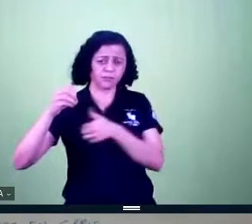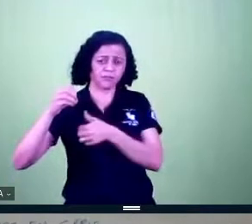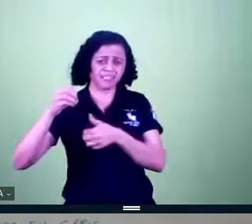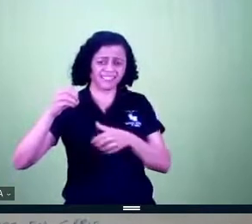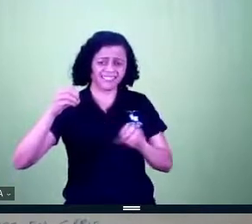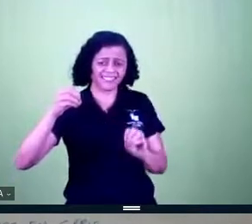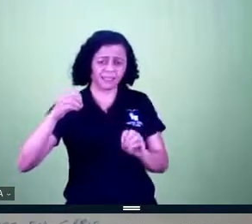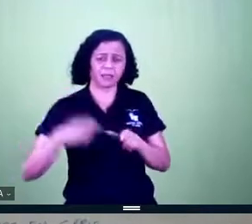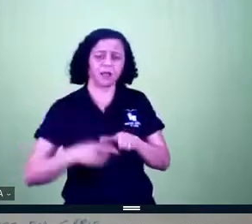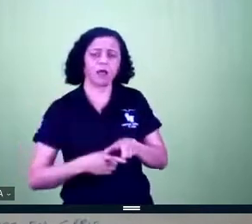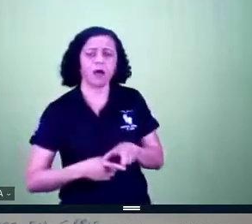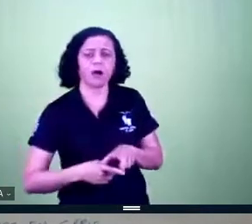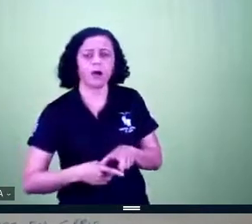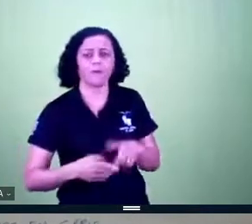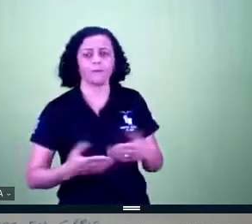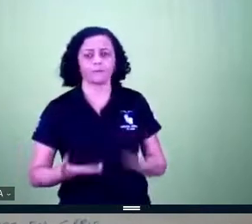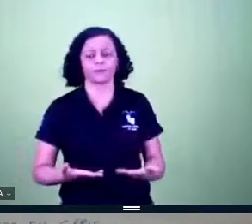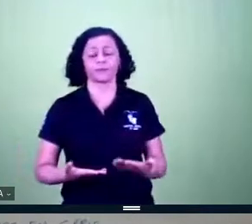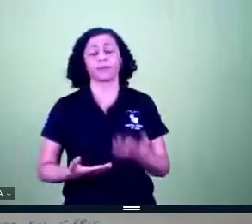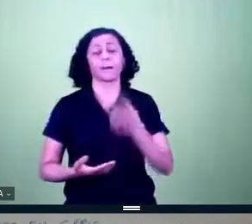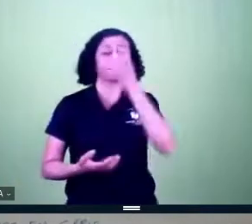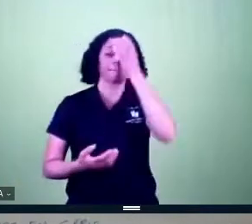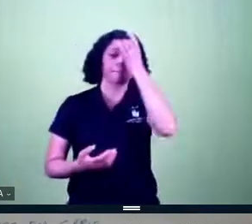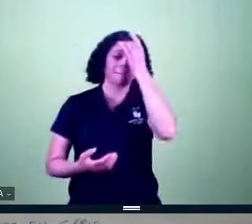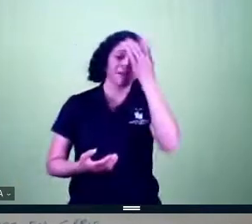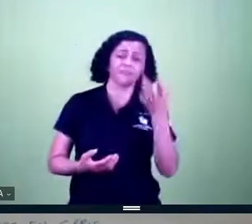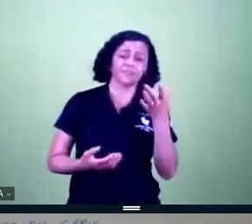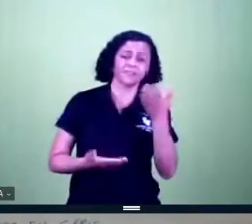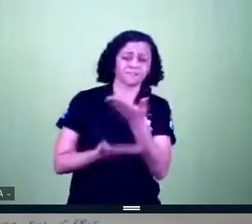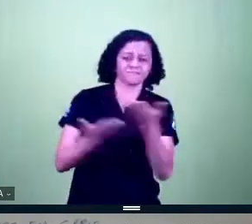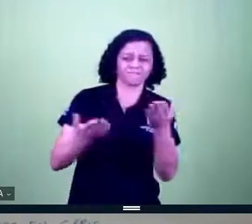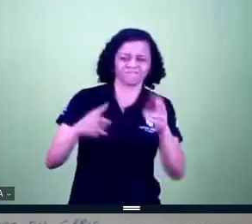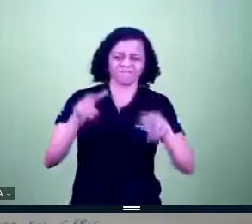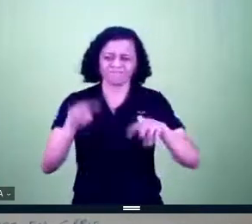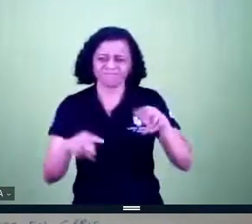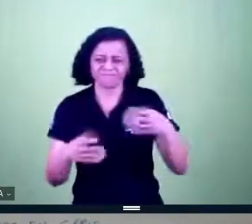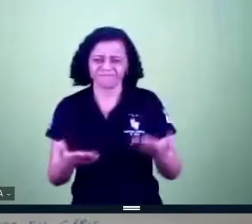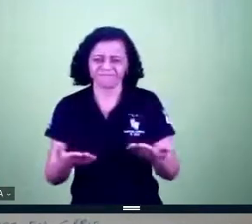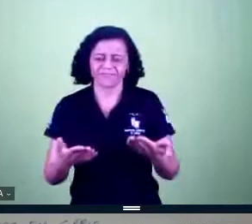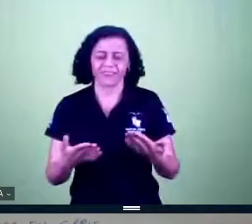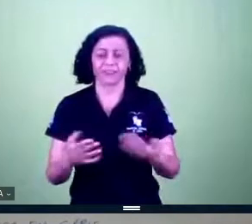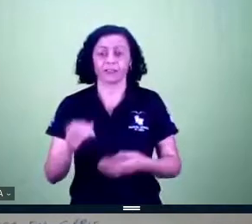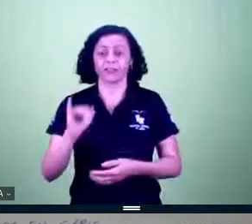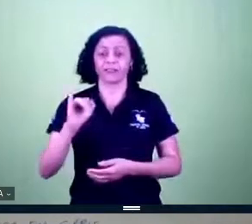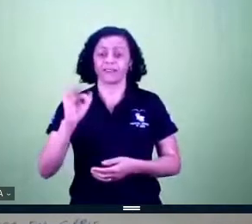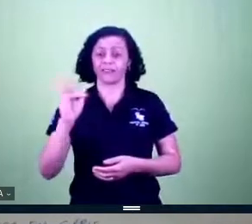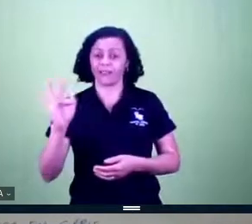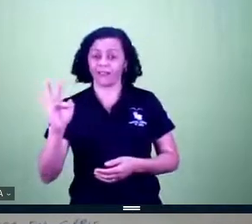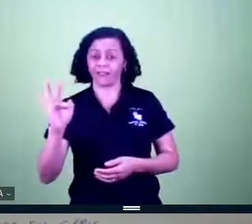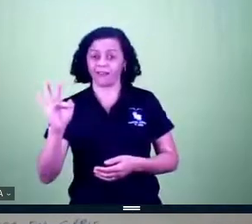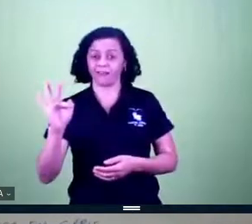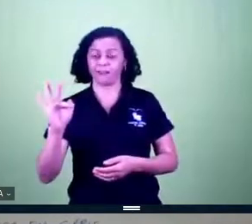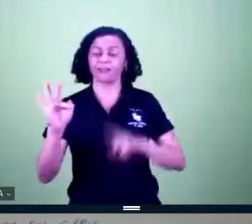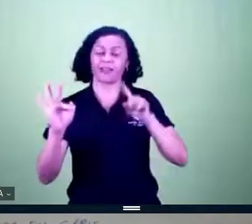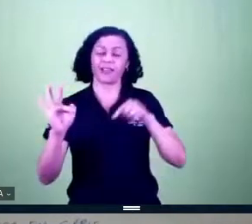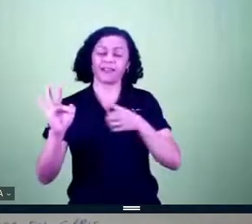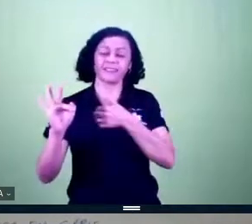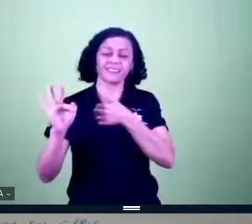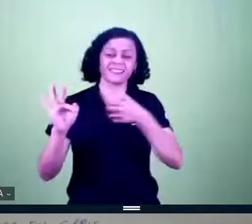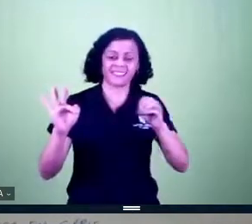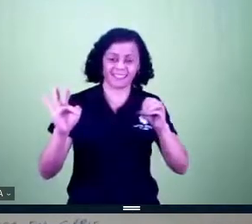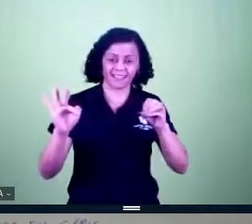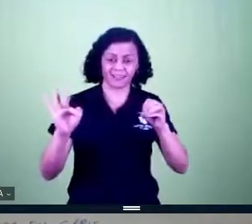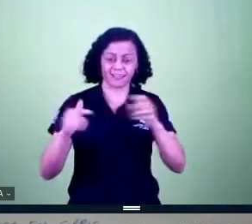Que propositalmente, para facilitar a nossa análise aqui, né, eu coloquei que o meu IF vai ser 100% igual